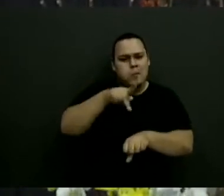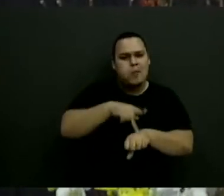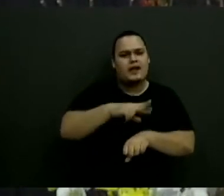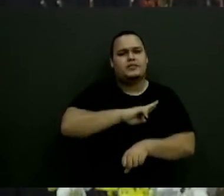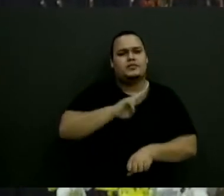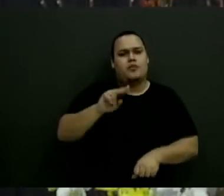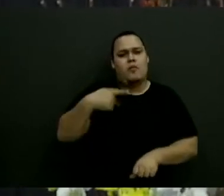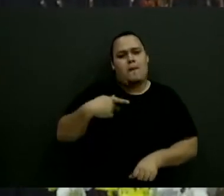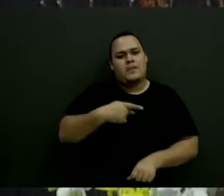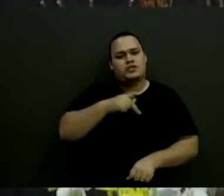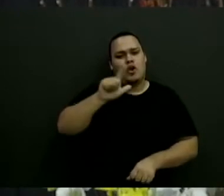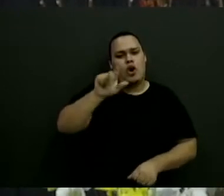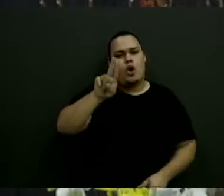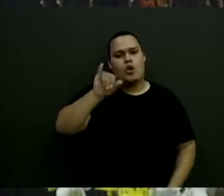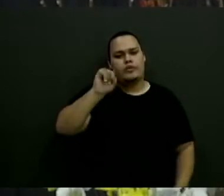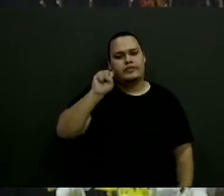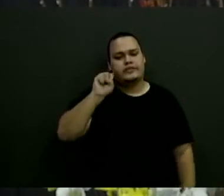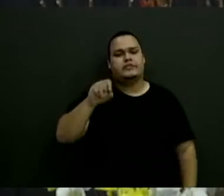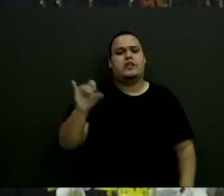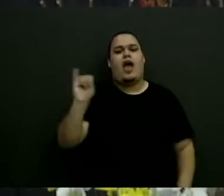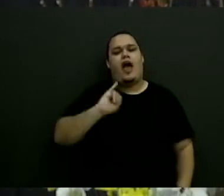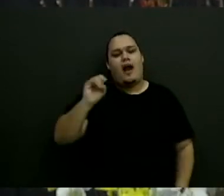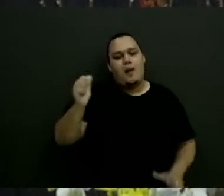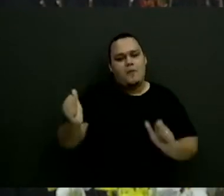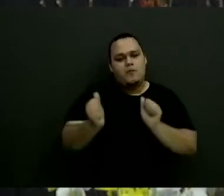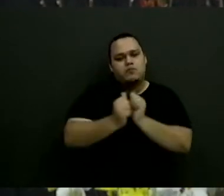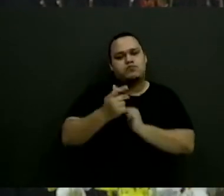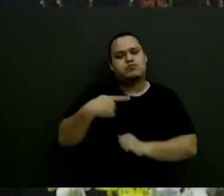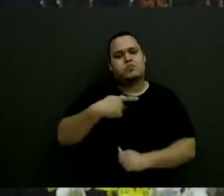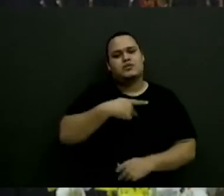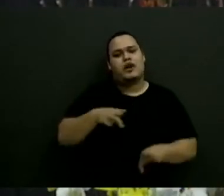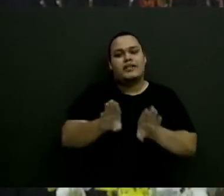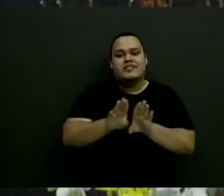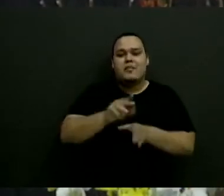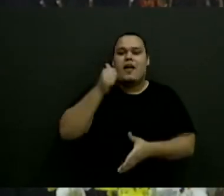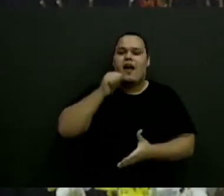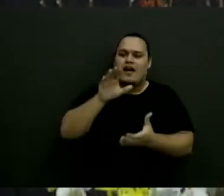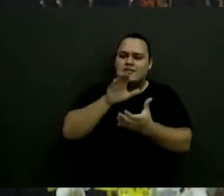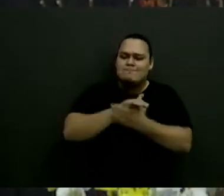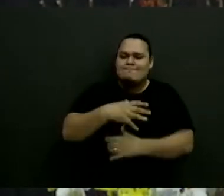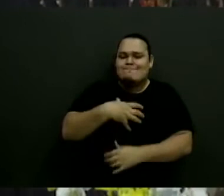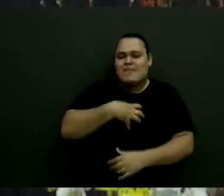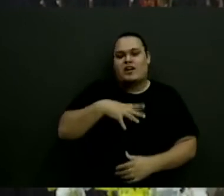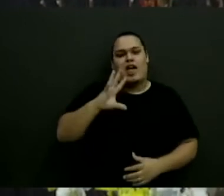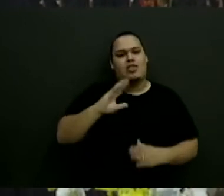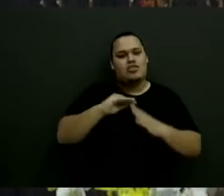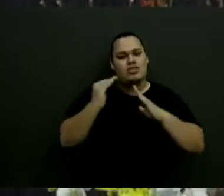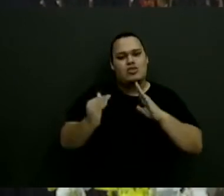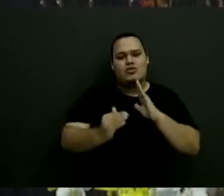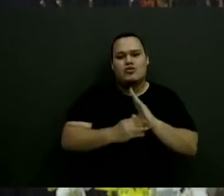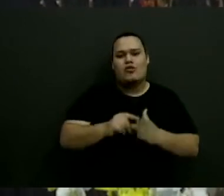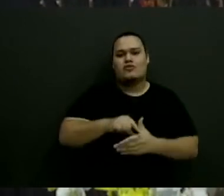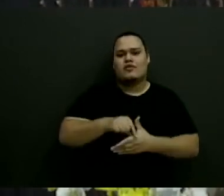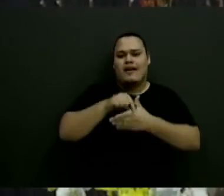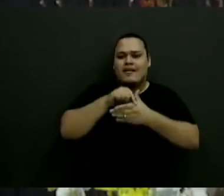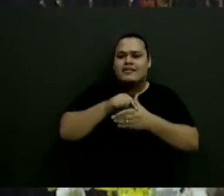esse parceiro, né, esse irmãozão aí, a minha amada esposa, a todos os coordenadores, né, a todos os pastores que